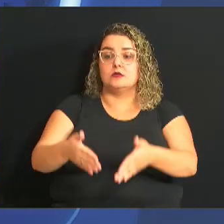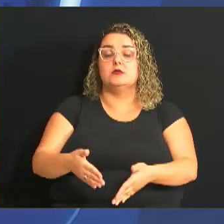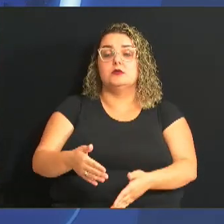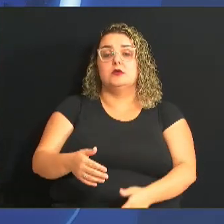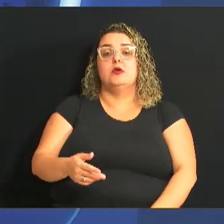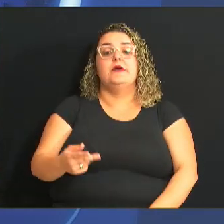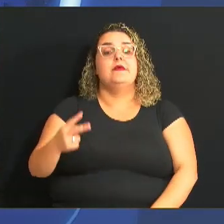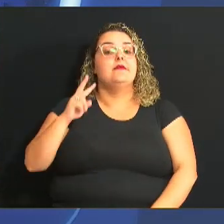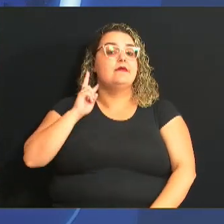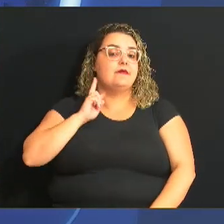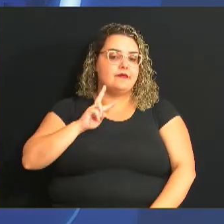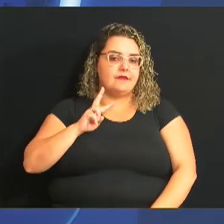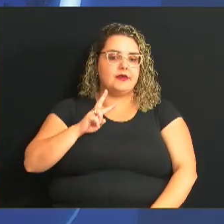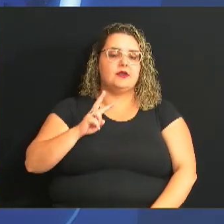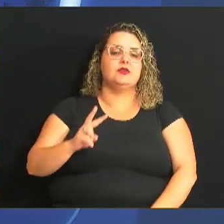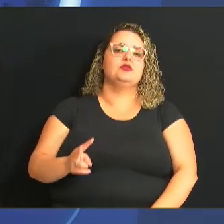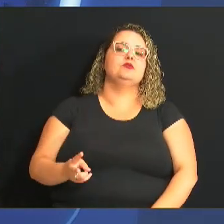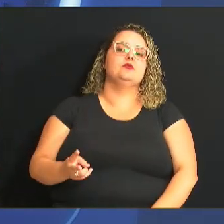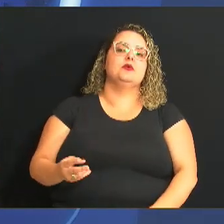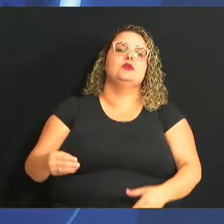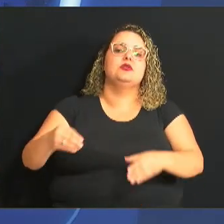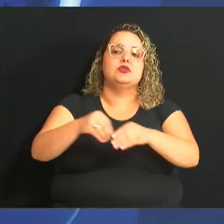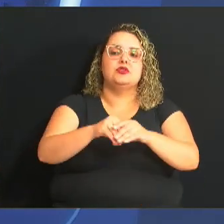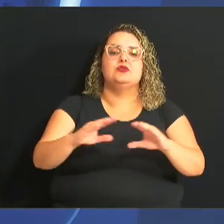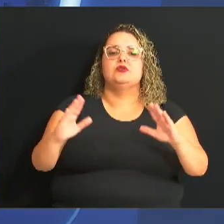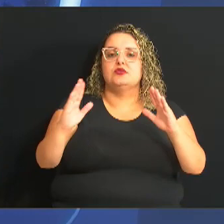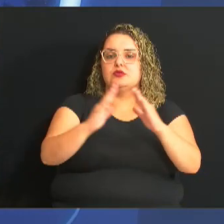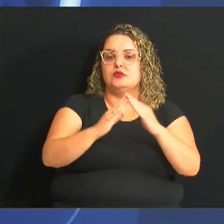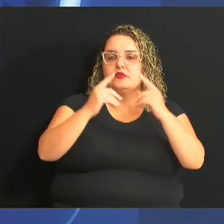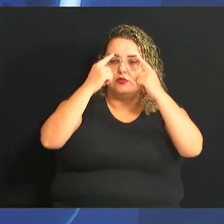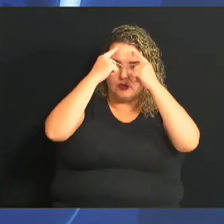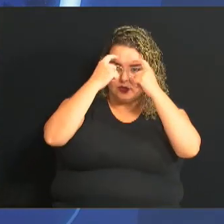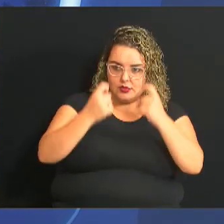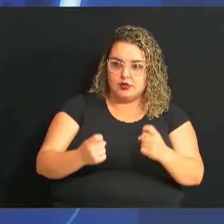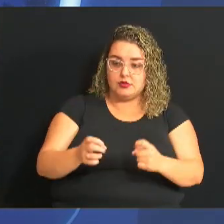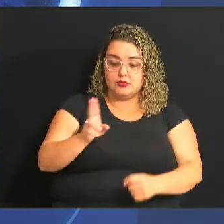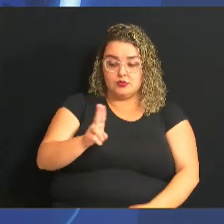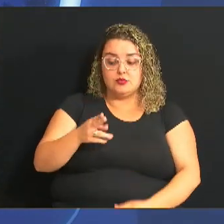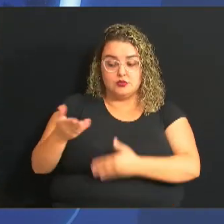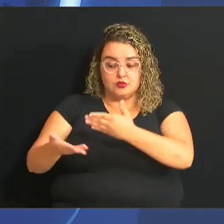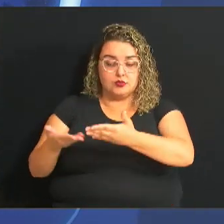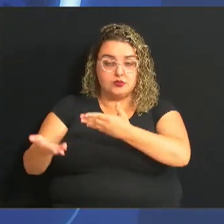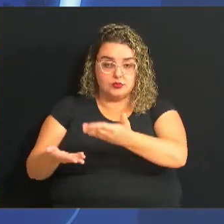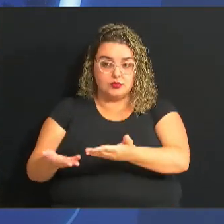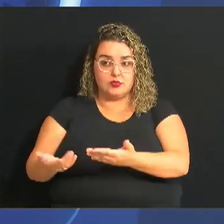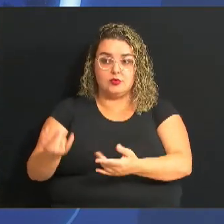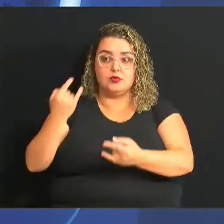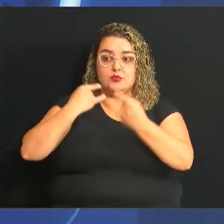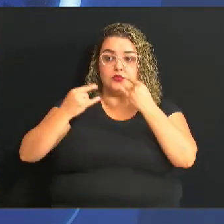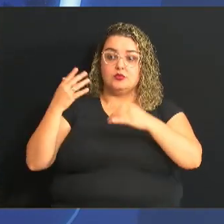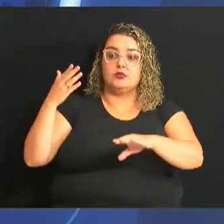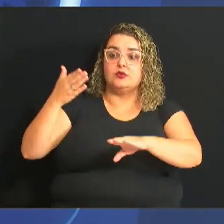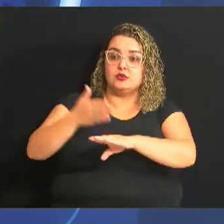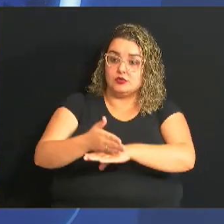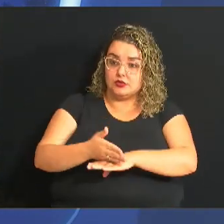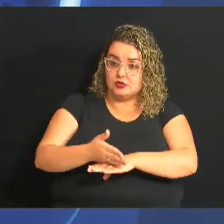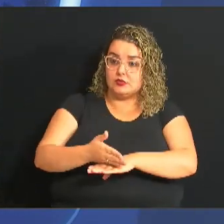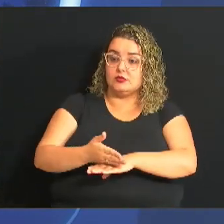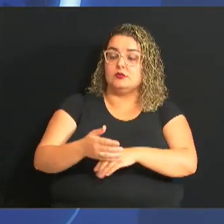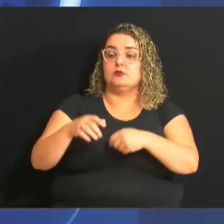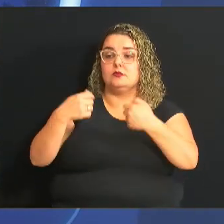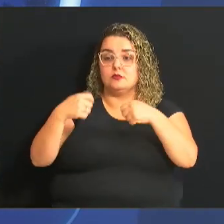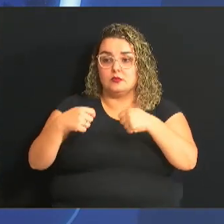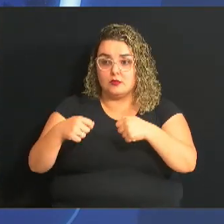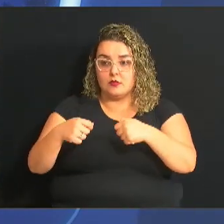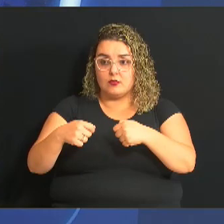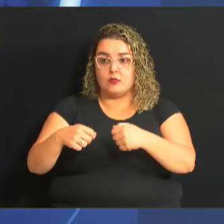de violência doméstica que são usuárias do serviço. Os interessados em participar devem se dirigir à